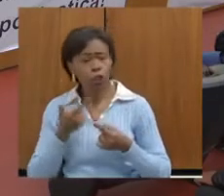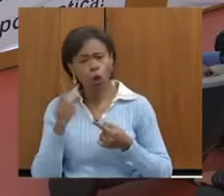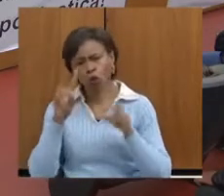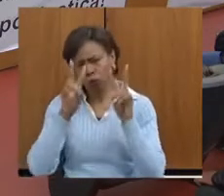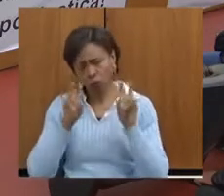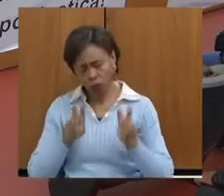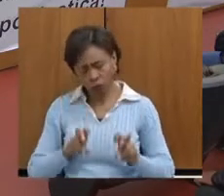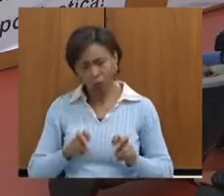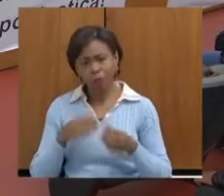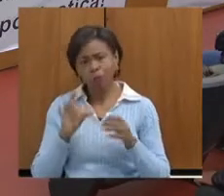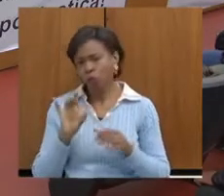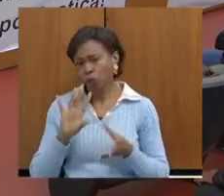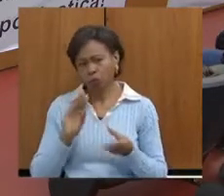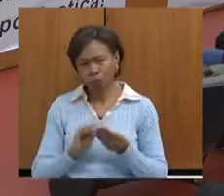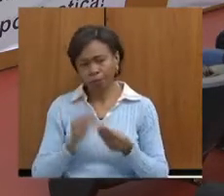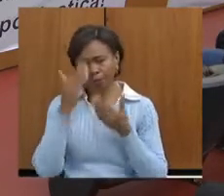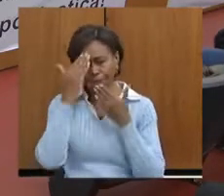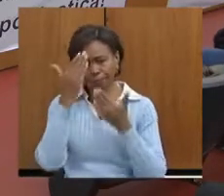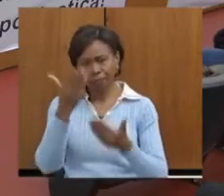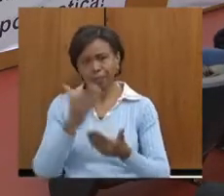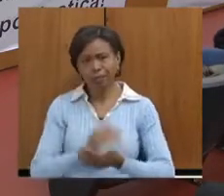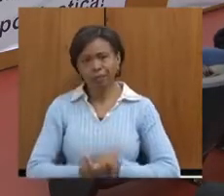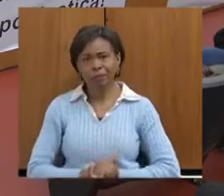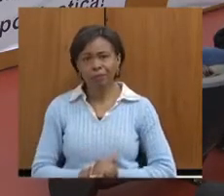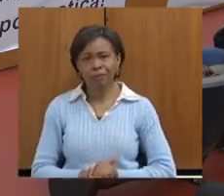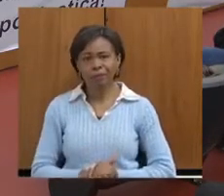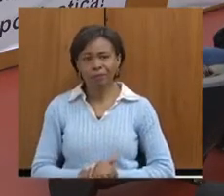só isso pessoal Muito obrigado a